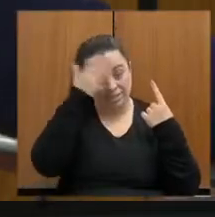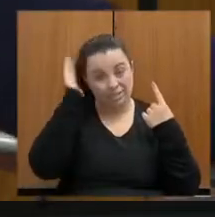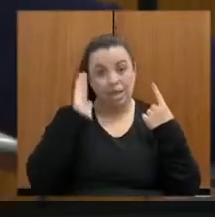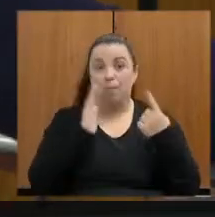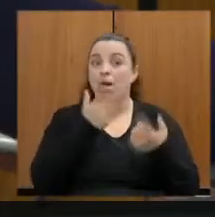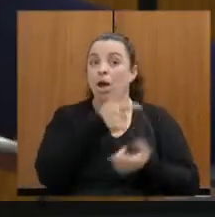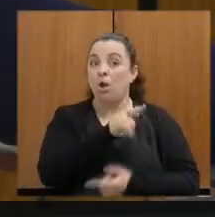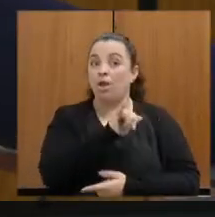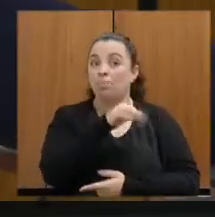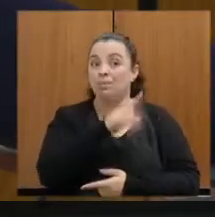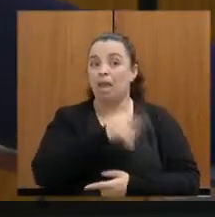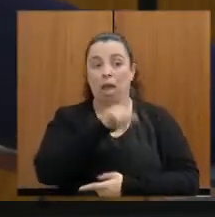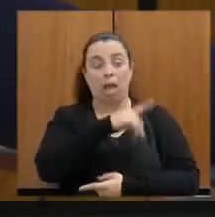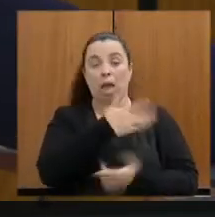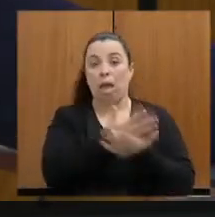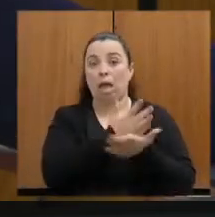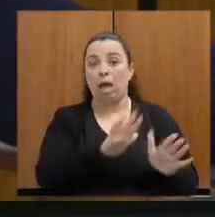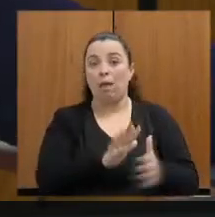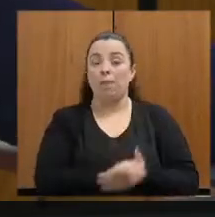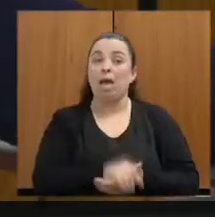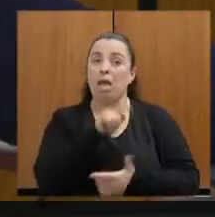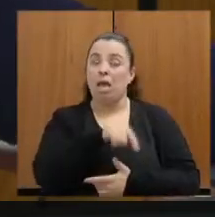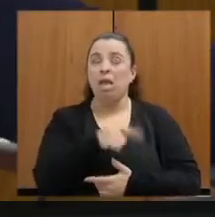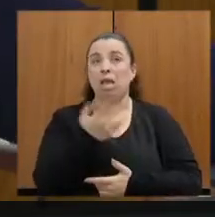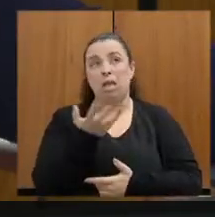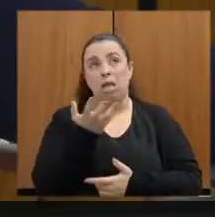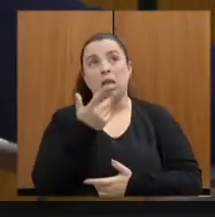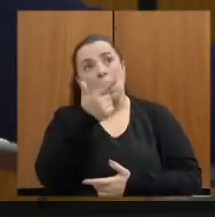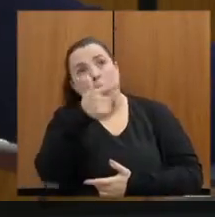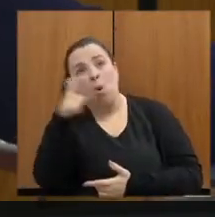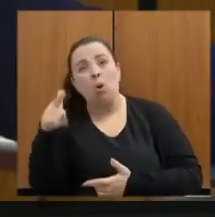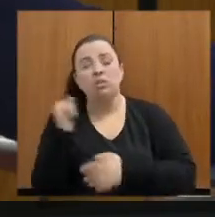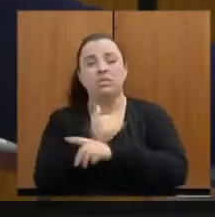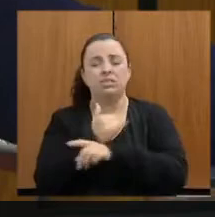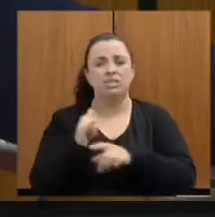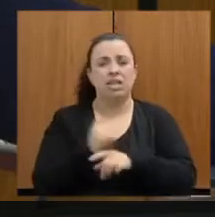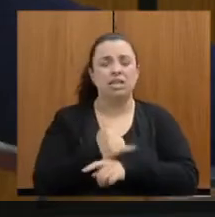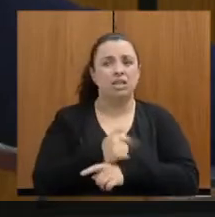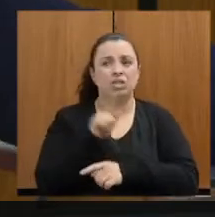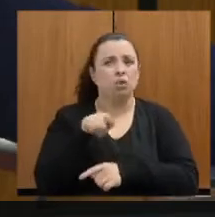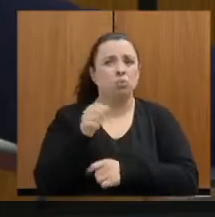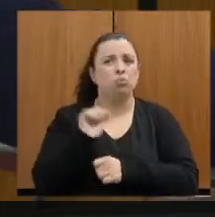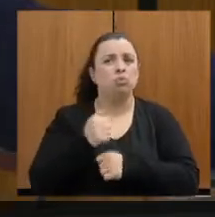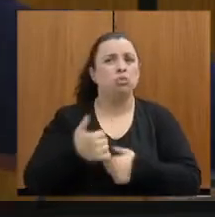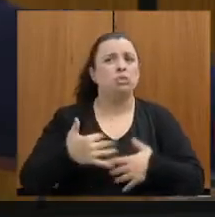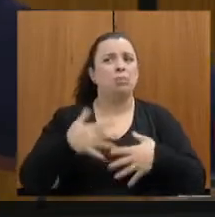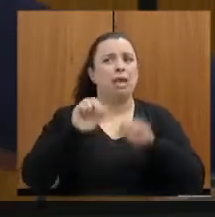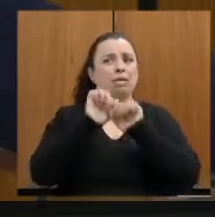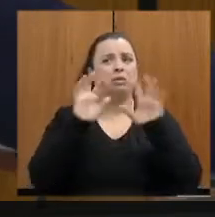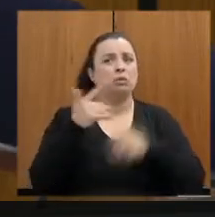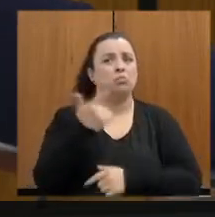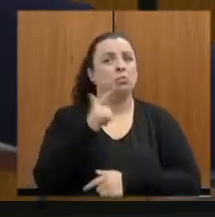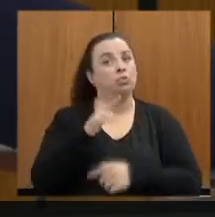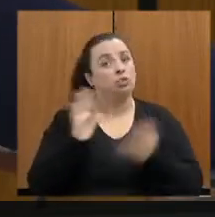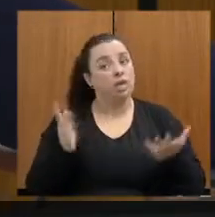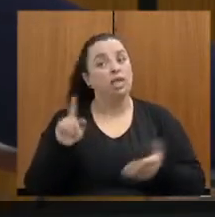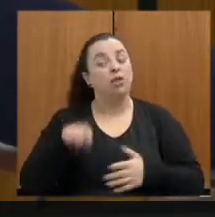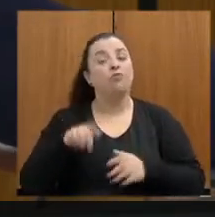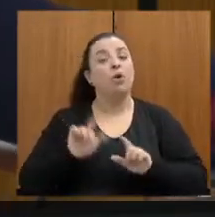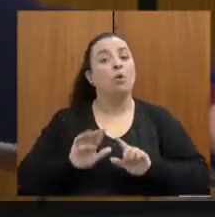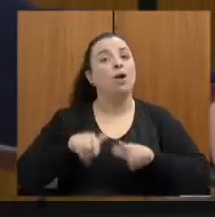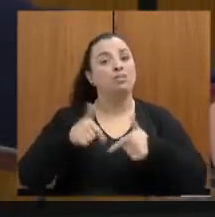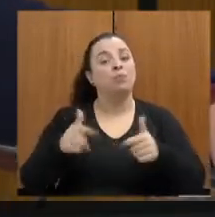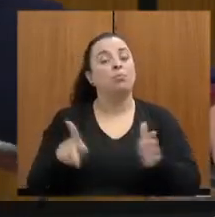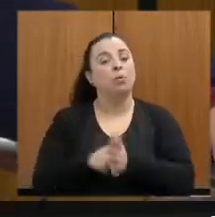outras coisas que na época não ficaram Claras mas que o governo inseriu Ipsemg dentro as reformas que queria fazendo obrigada